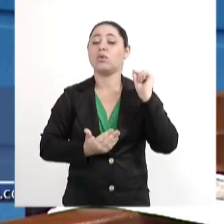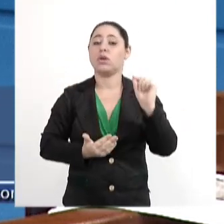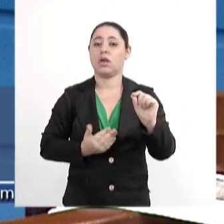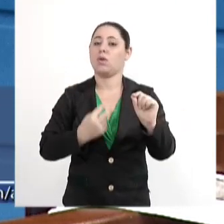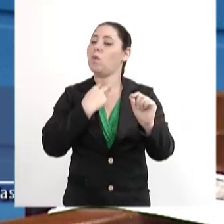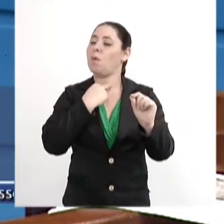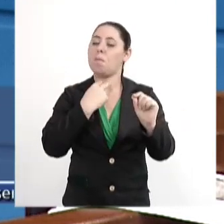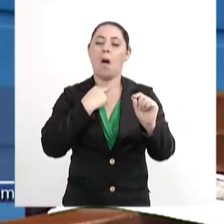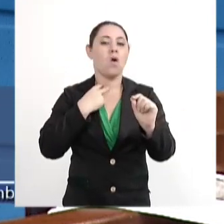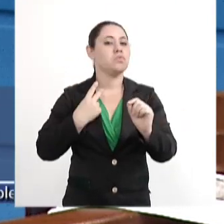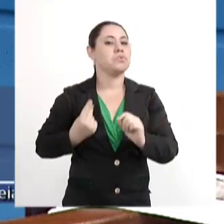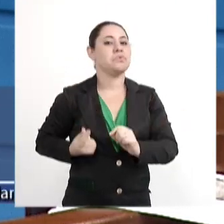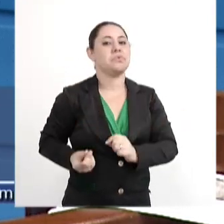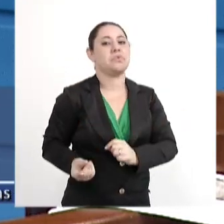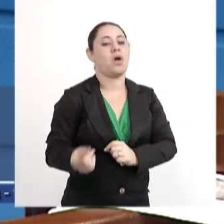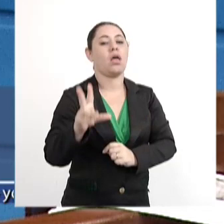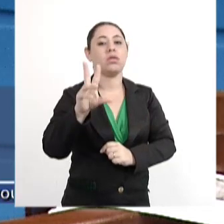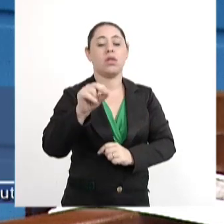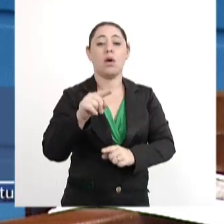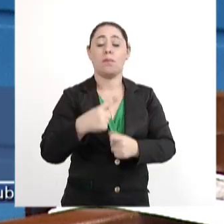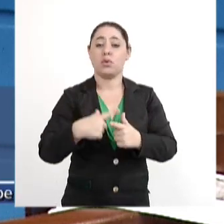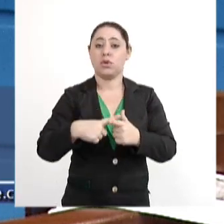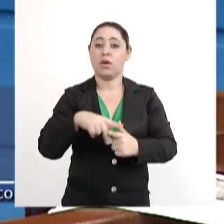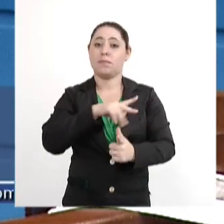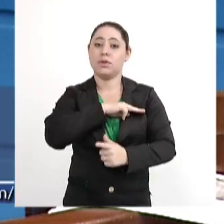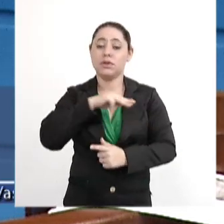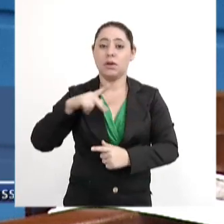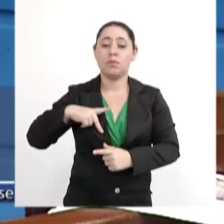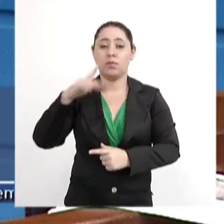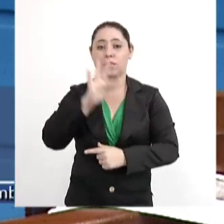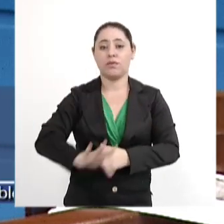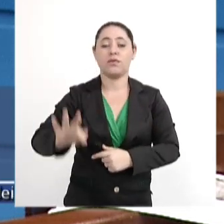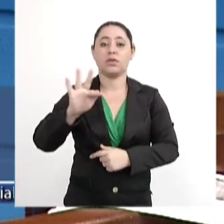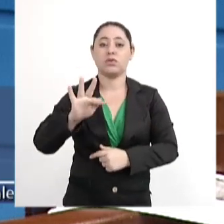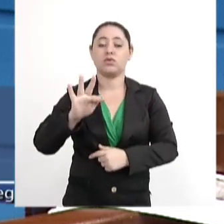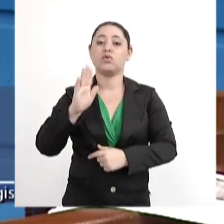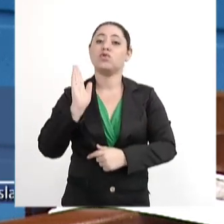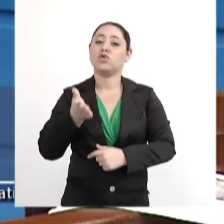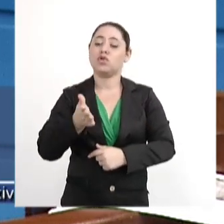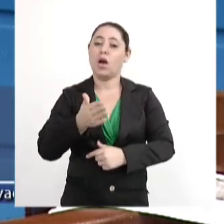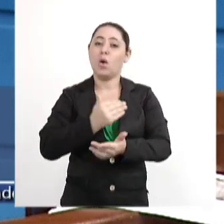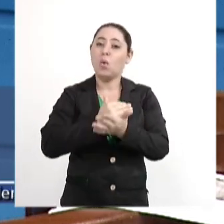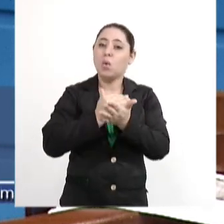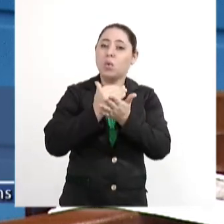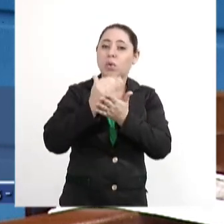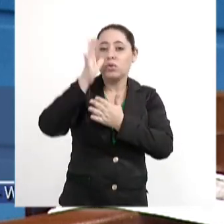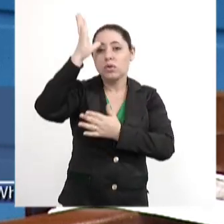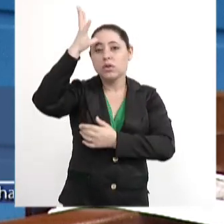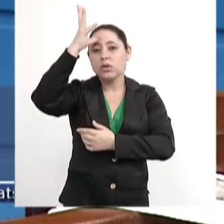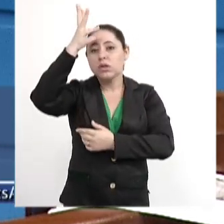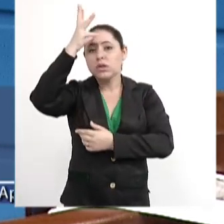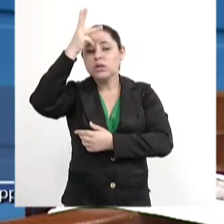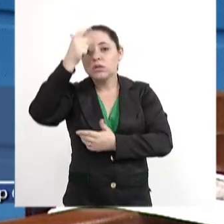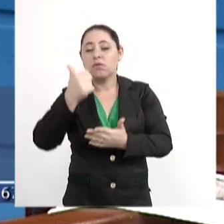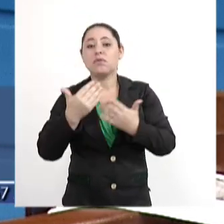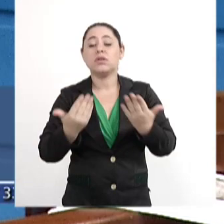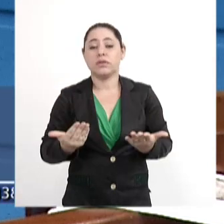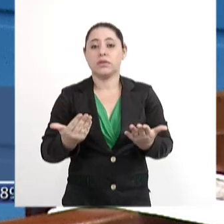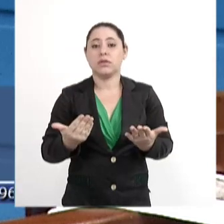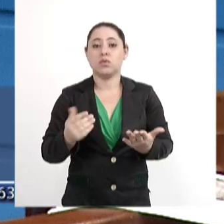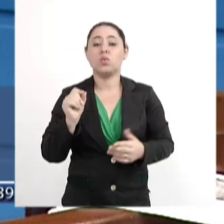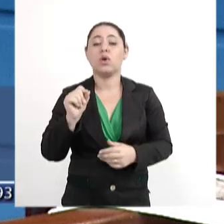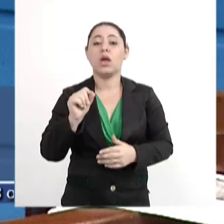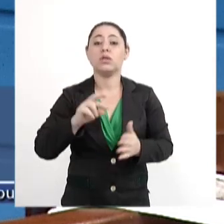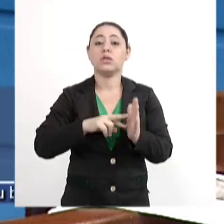não pode perdurar. Vejo que o Ministério Público Federal já está tomando providências, no